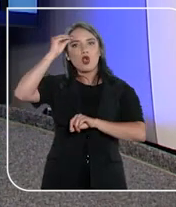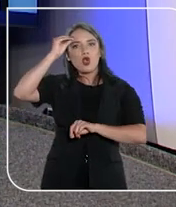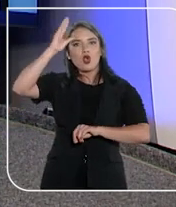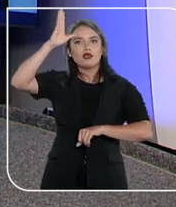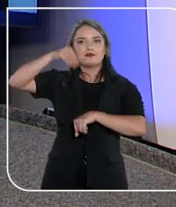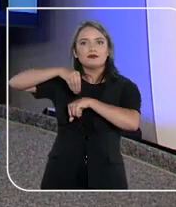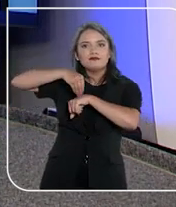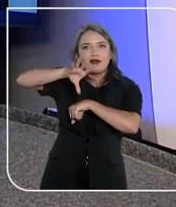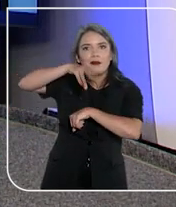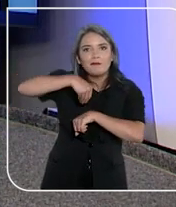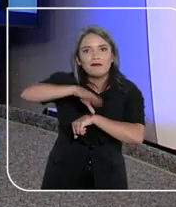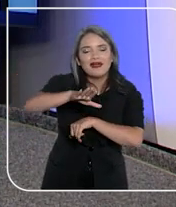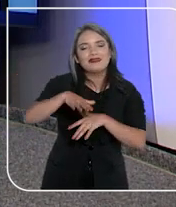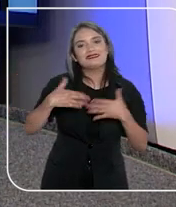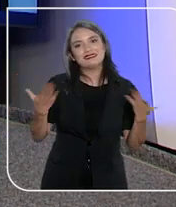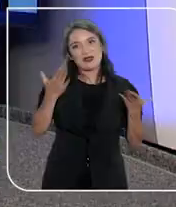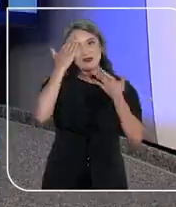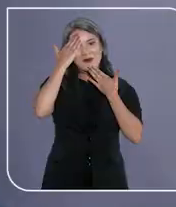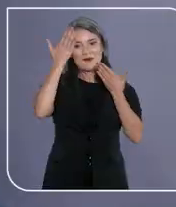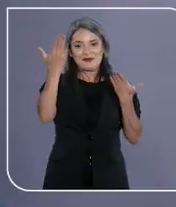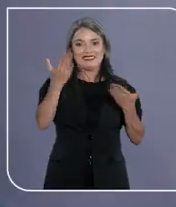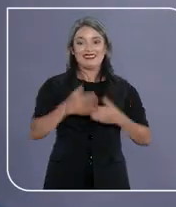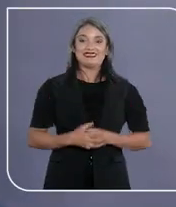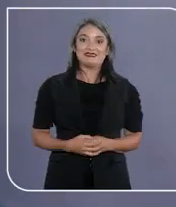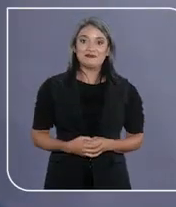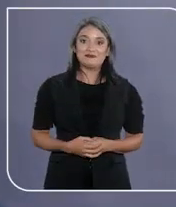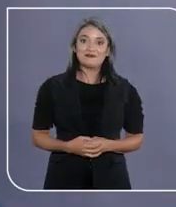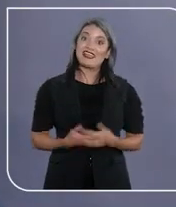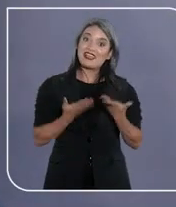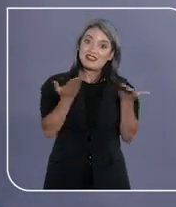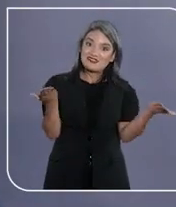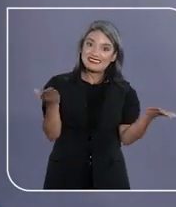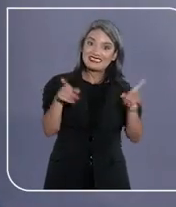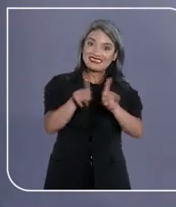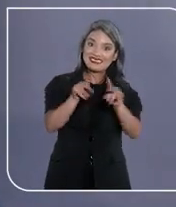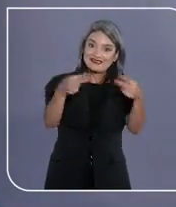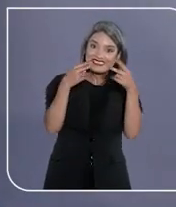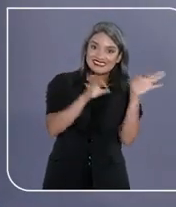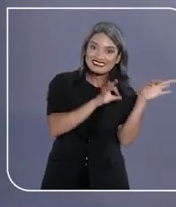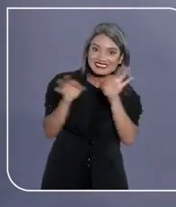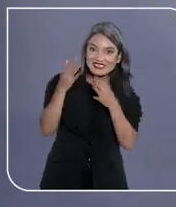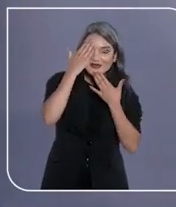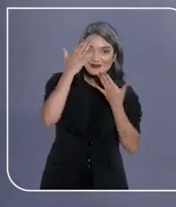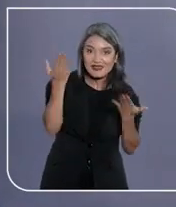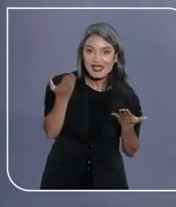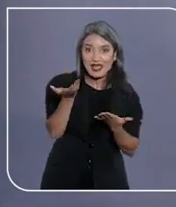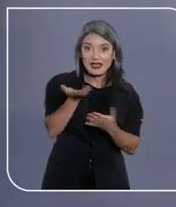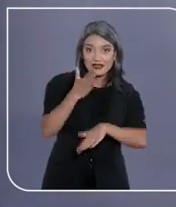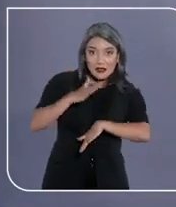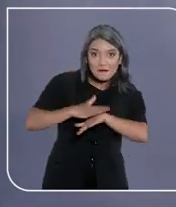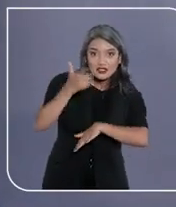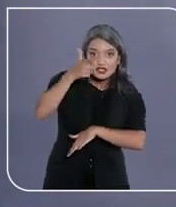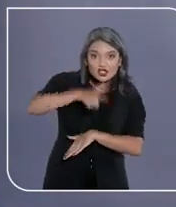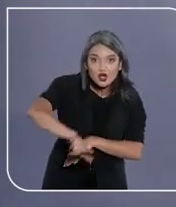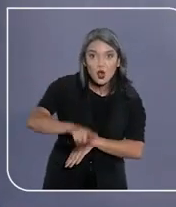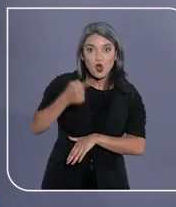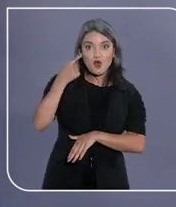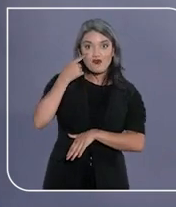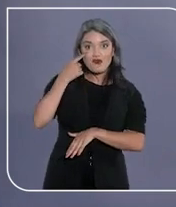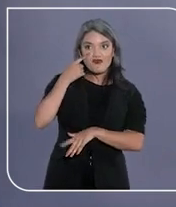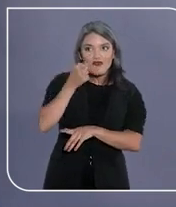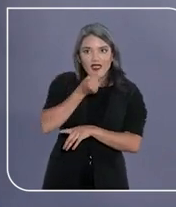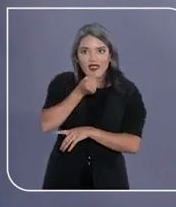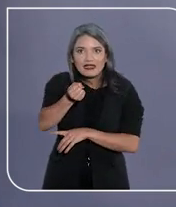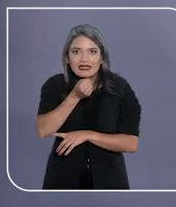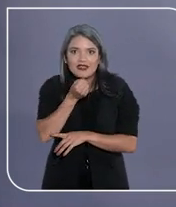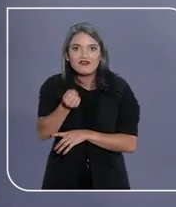pessoas. Mais uma vez, muitíssimo obrigada. Muito obrigada também por sua companhia. Se você quiser conferir novamente esta e outras